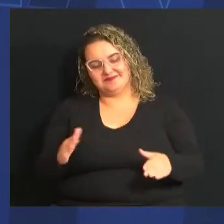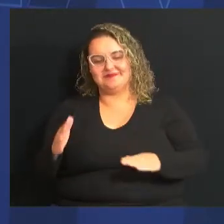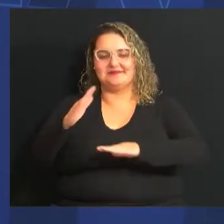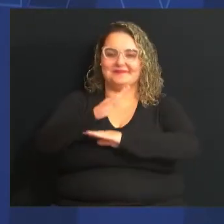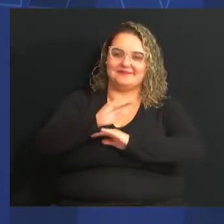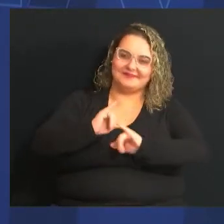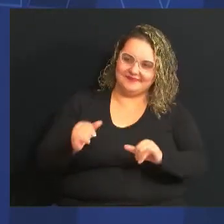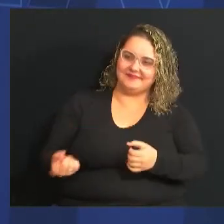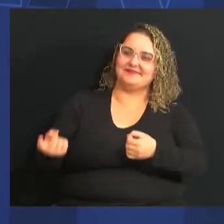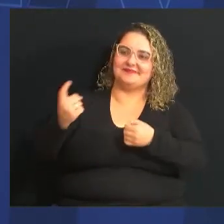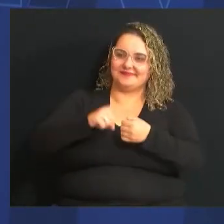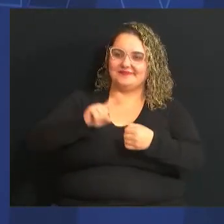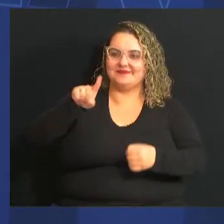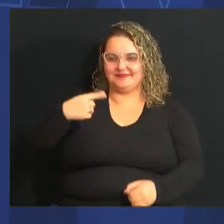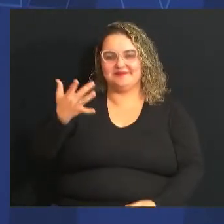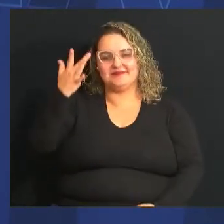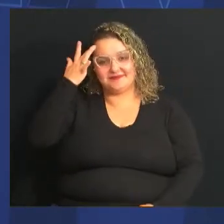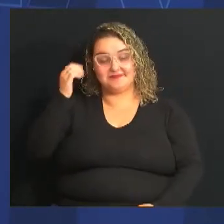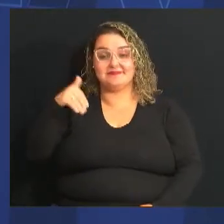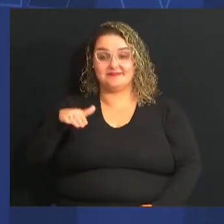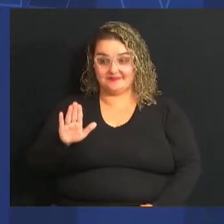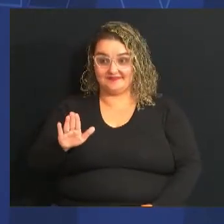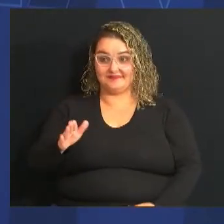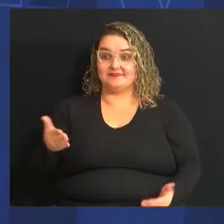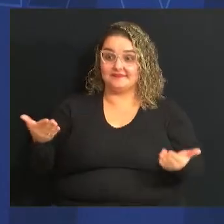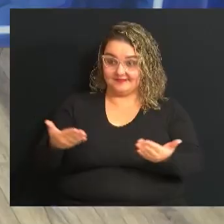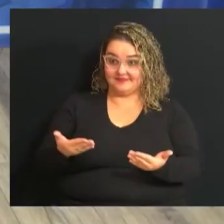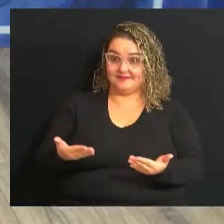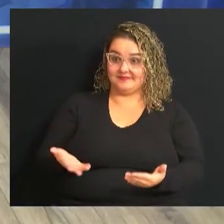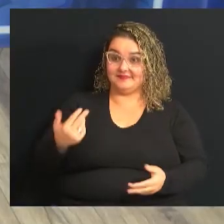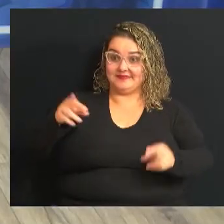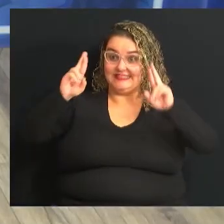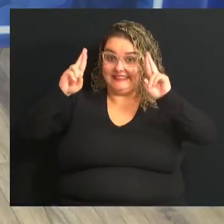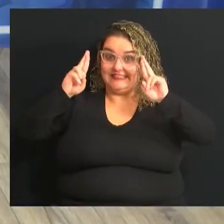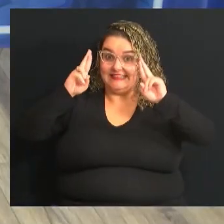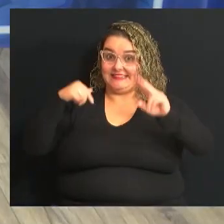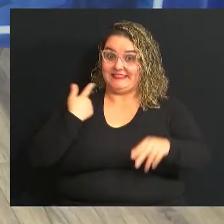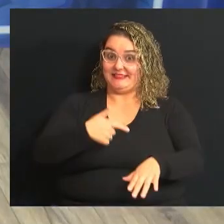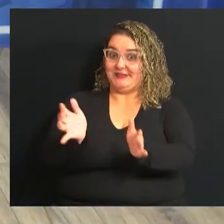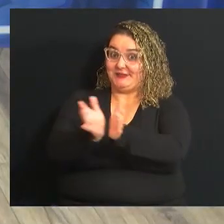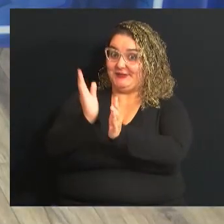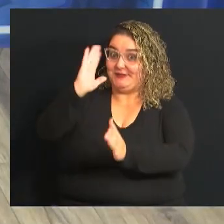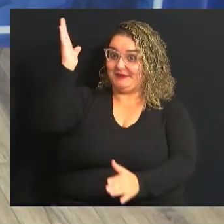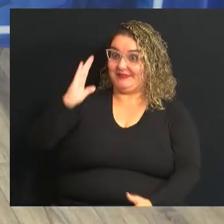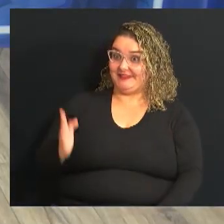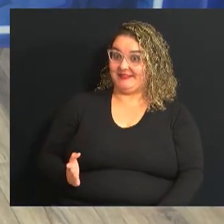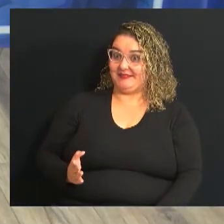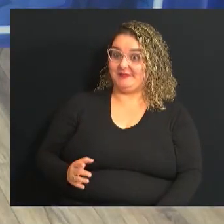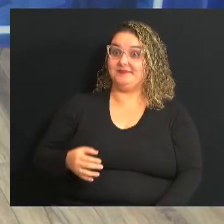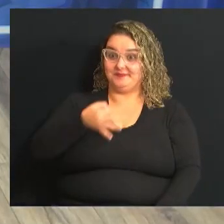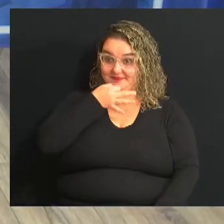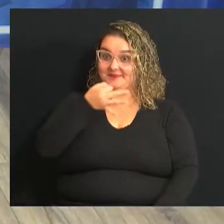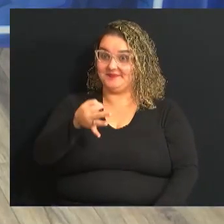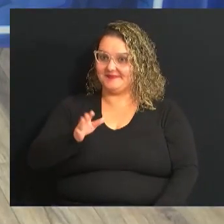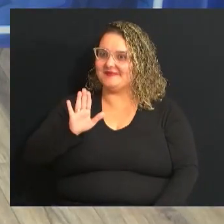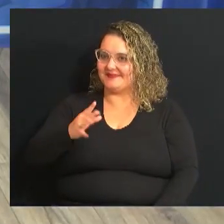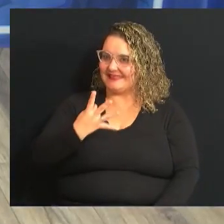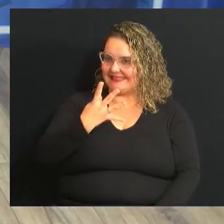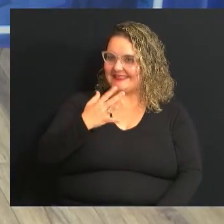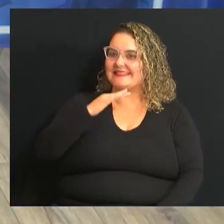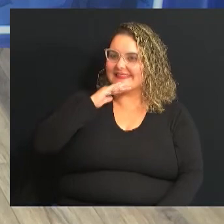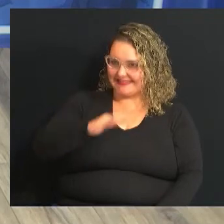banquinho, pegou o celular, o vendedor te dando tchauzinho ali, brigadão, ok. Você tira da loja, do papel,